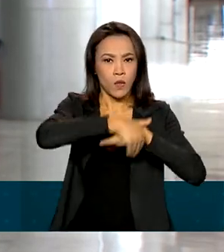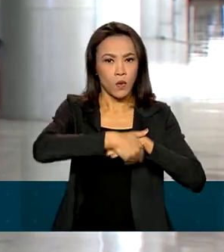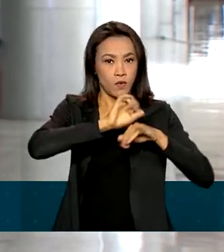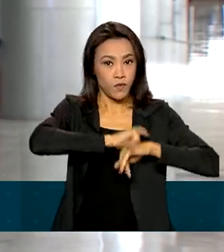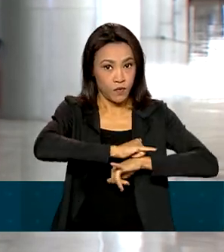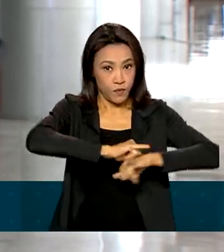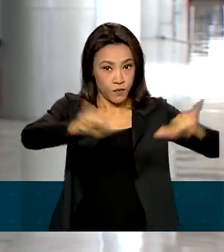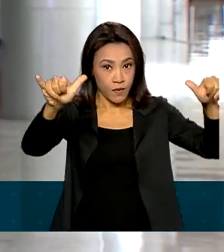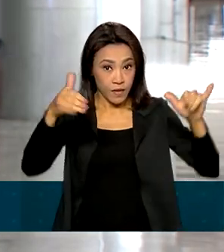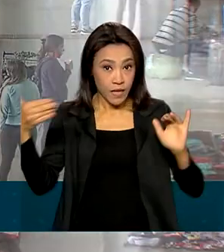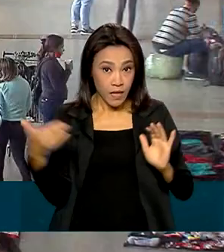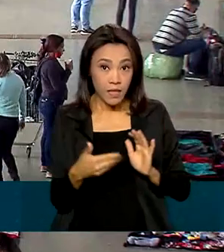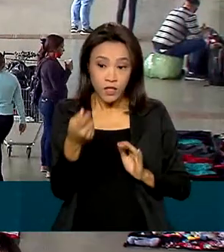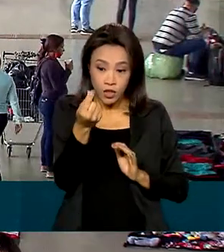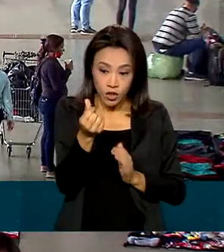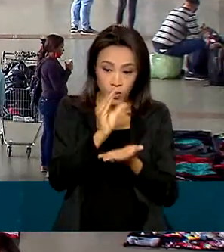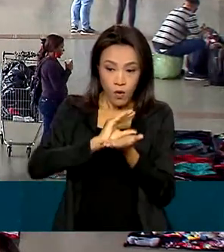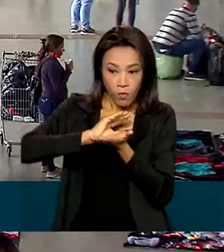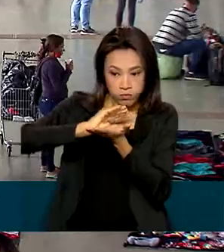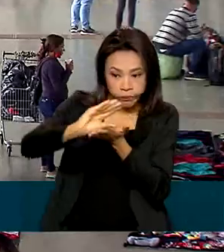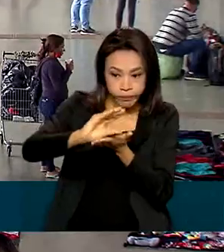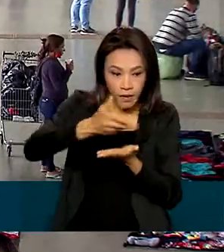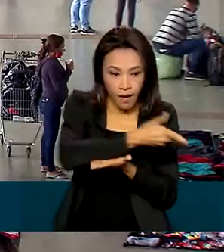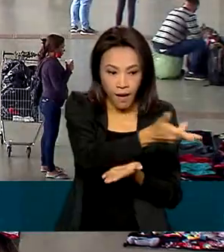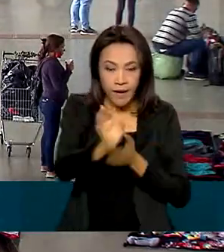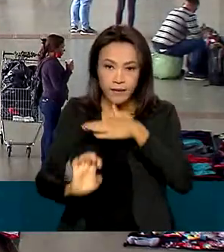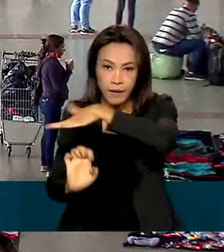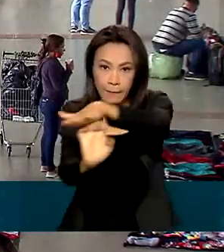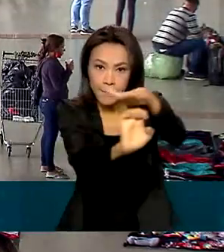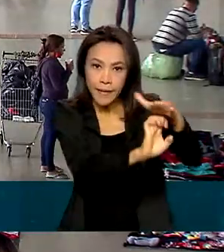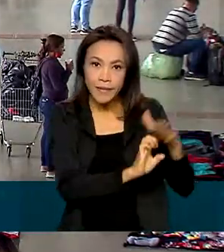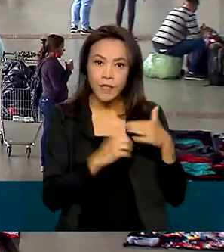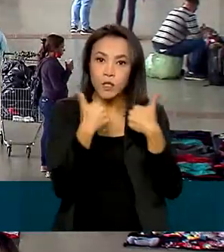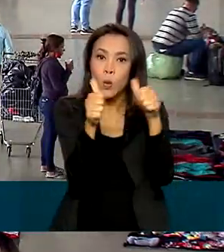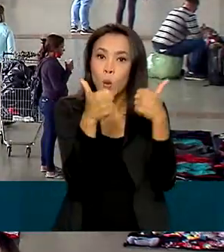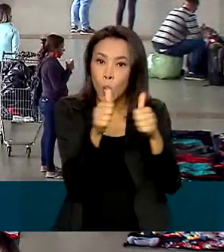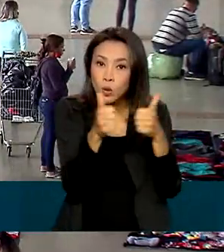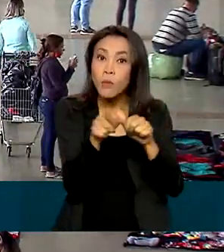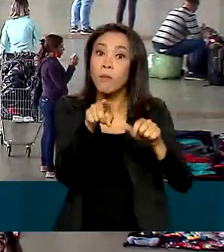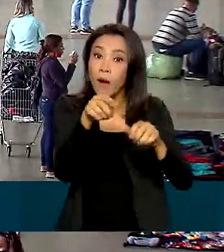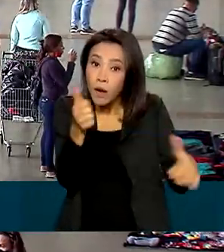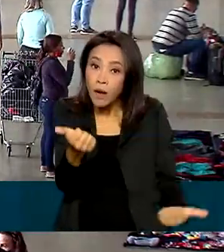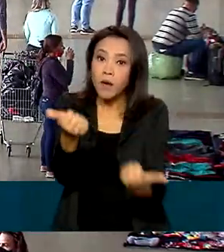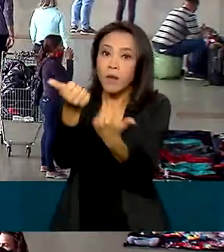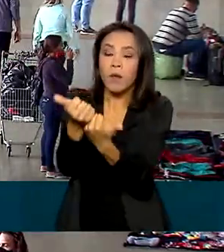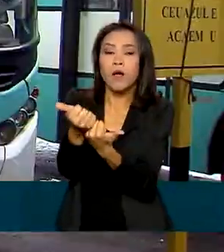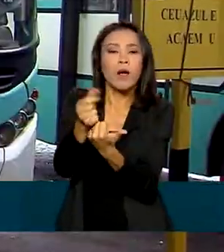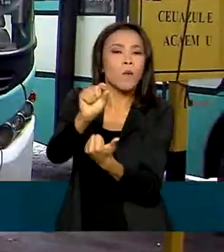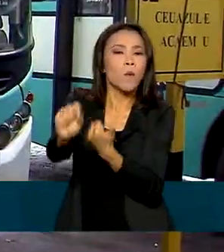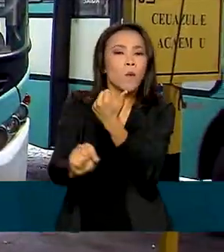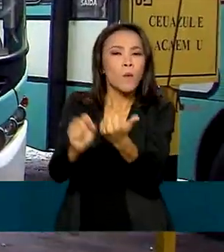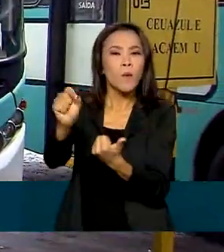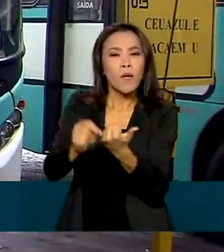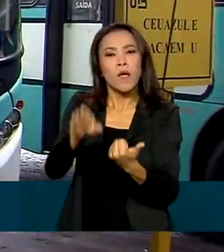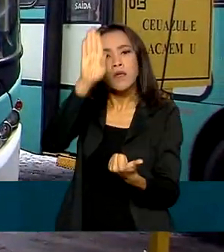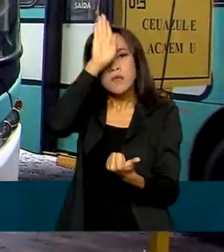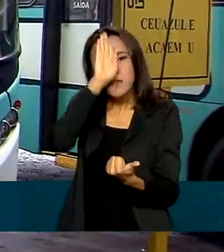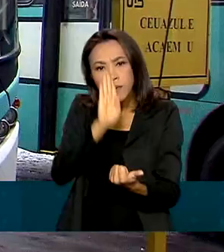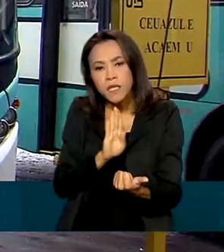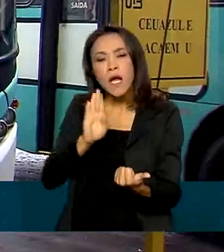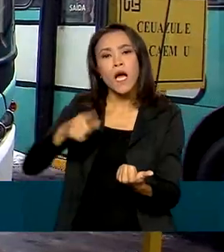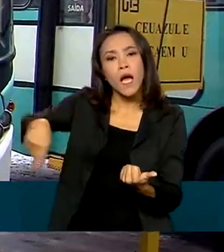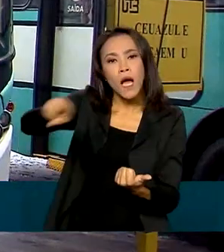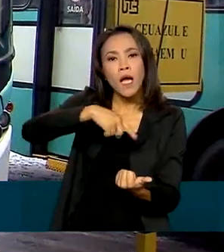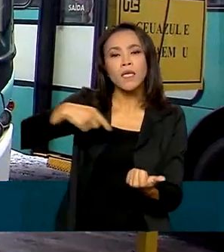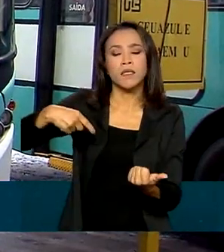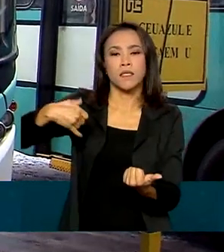o crédito extraordinário será repassado à empresas de ônibus nem para custear a gratuidade no transporte coletivo para idosos com